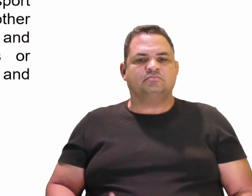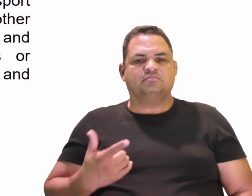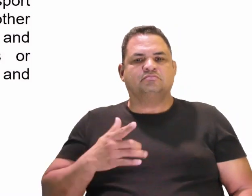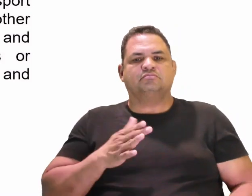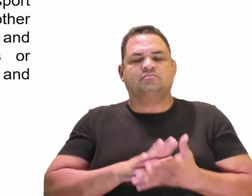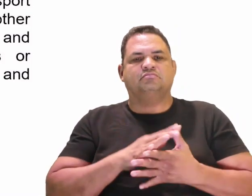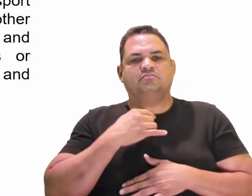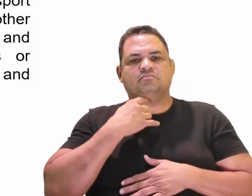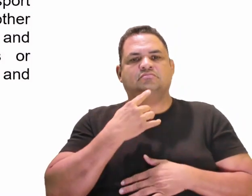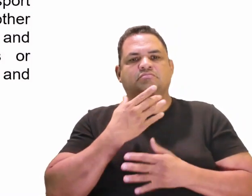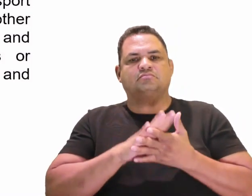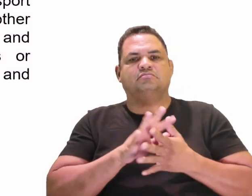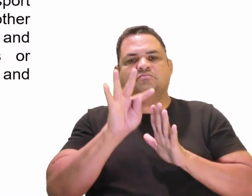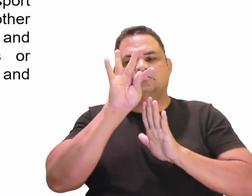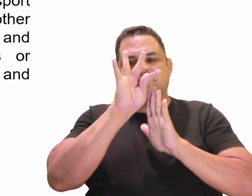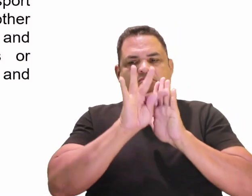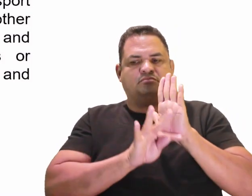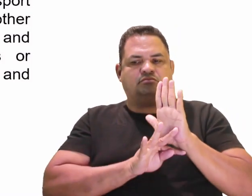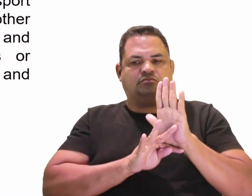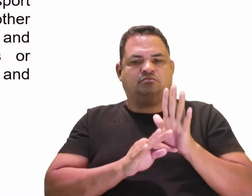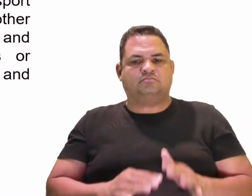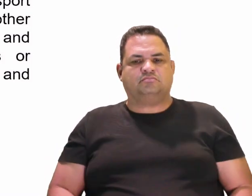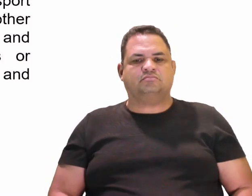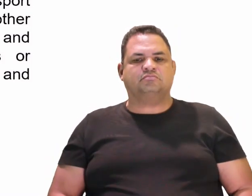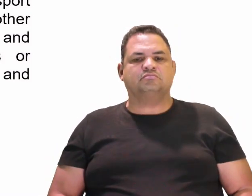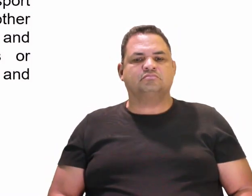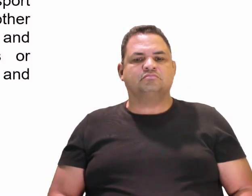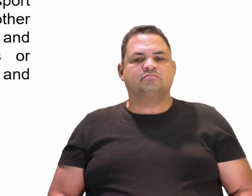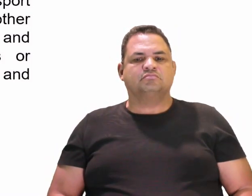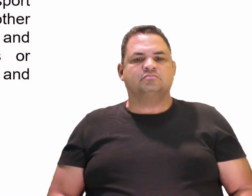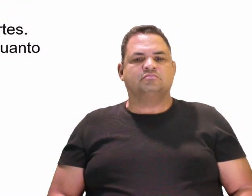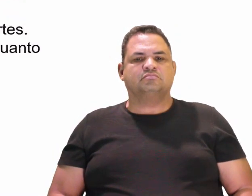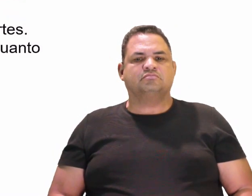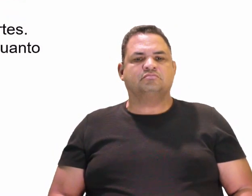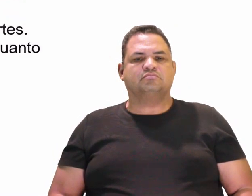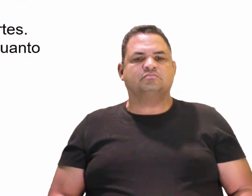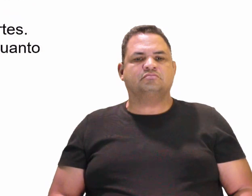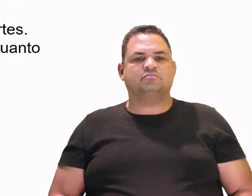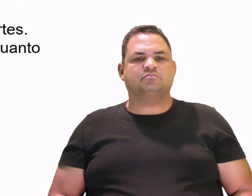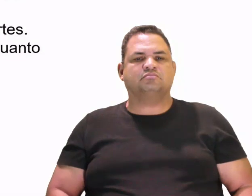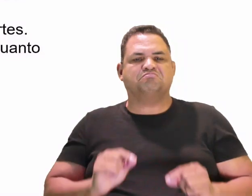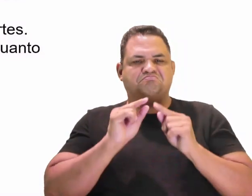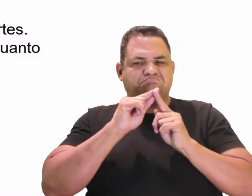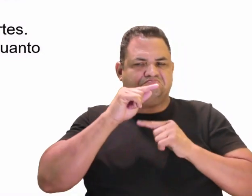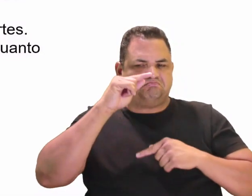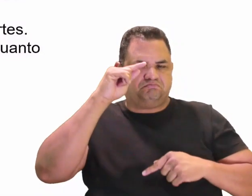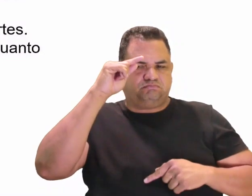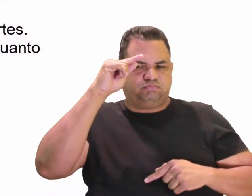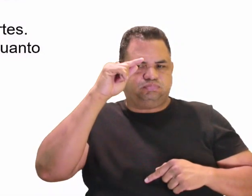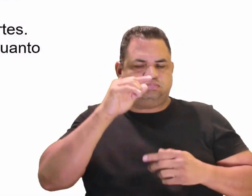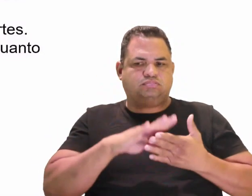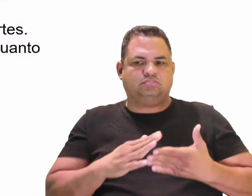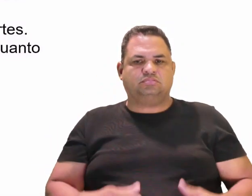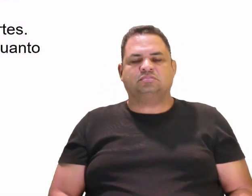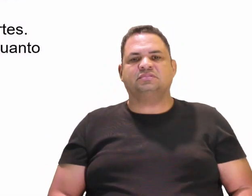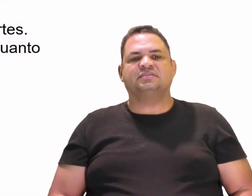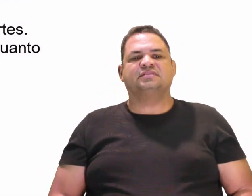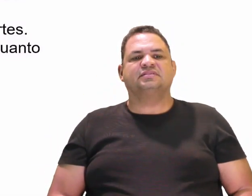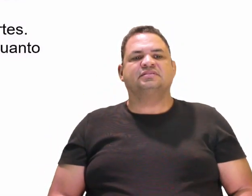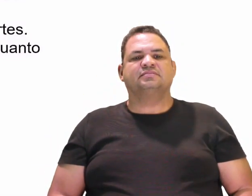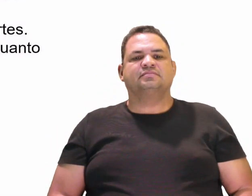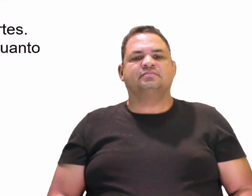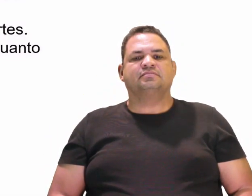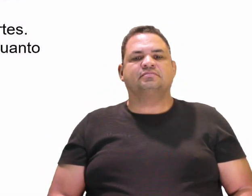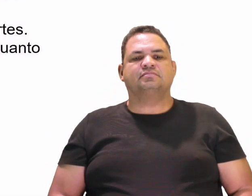Porque temos aqui um texto, tá? Um texto a little bit big, um pouquinho grande, not so much,